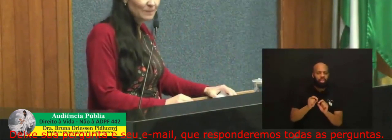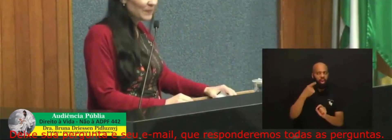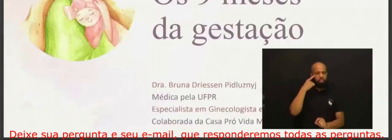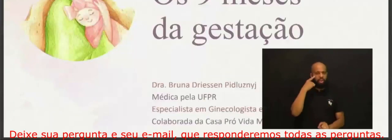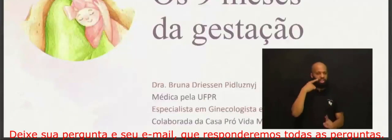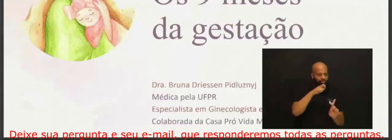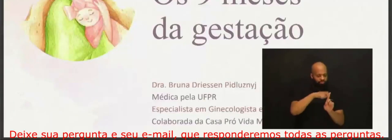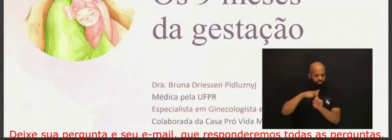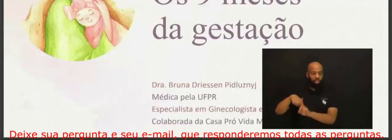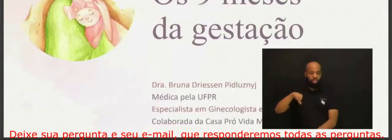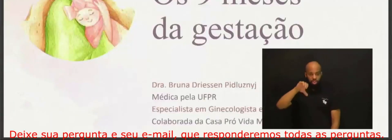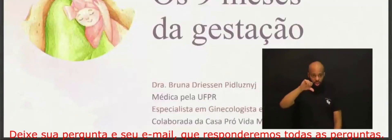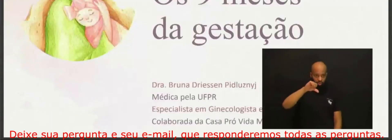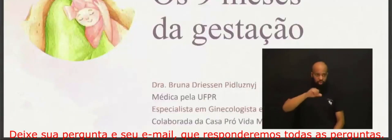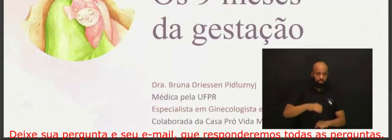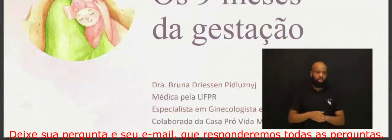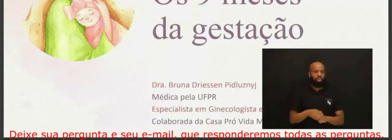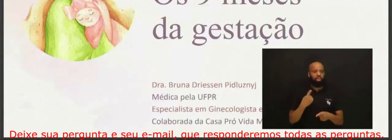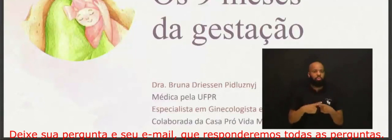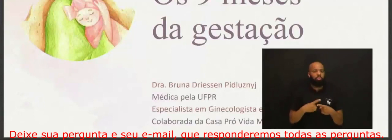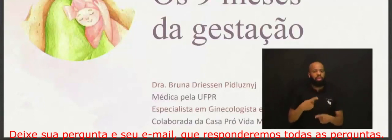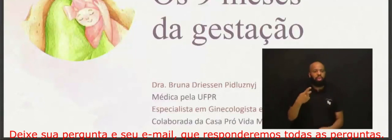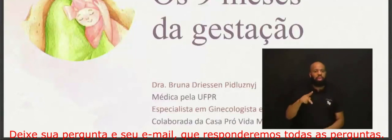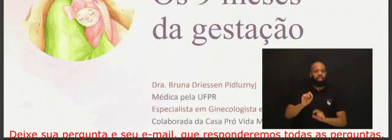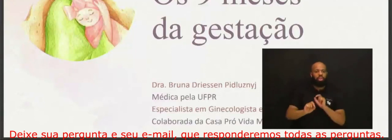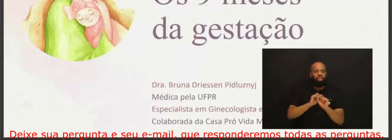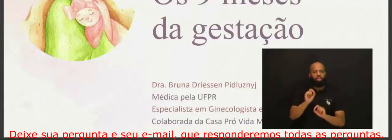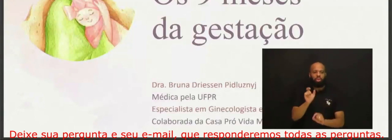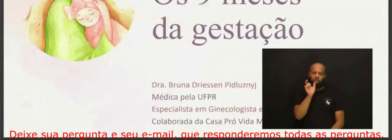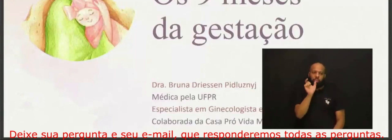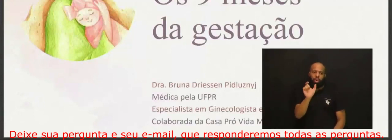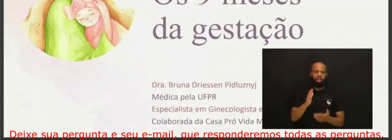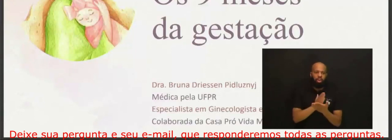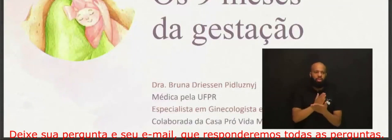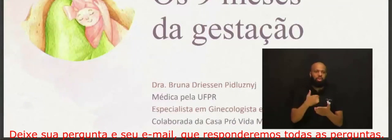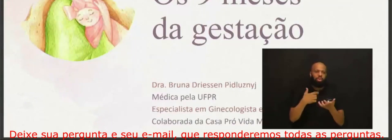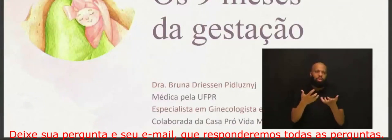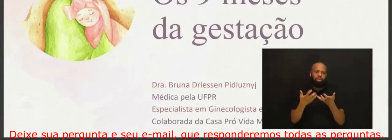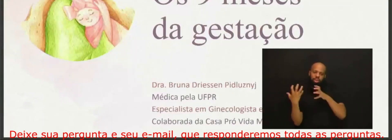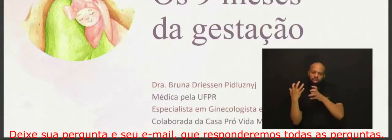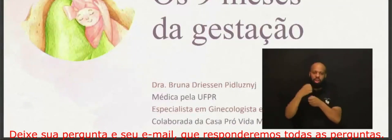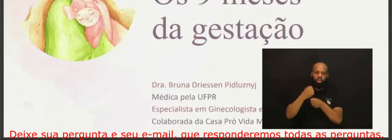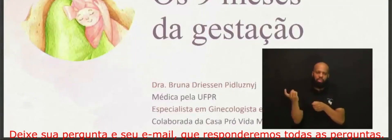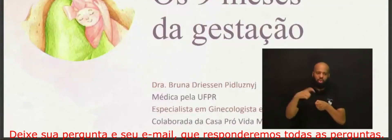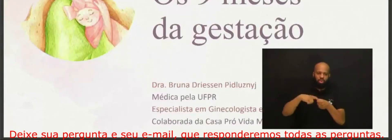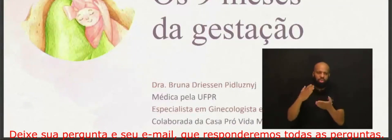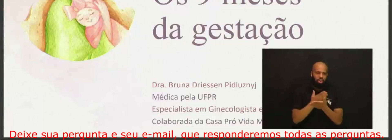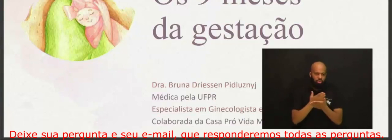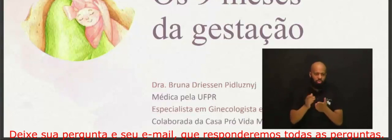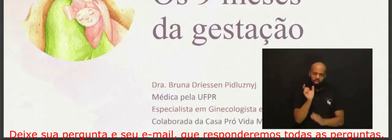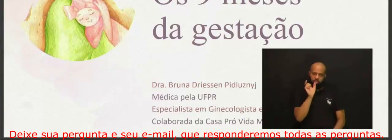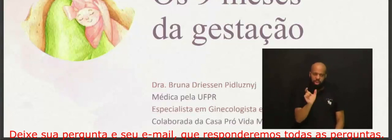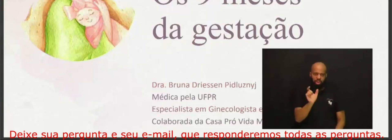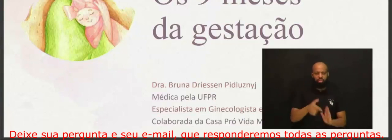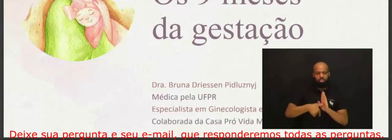gestação. Porque aqui nos foi colocado algumas palavras, e eu queria retomar essas palavras antes de começar, para